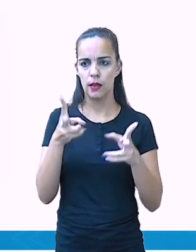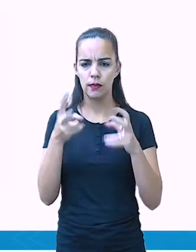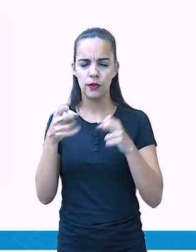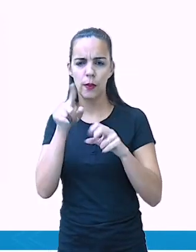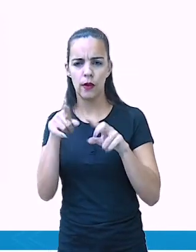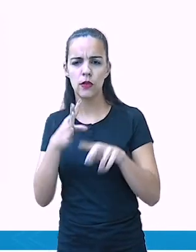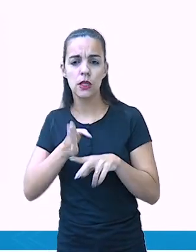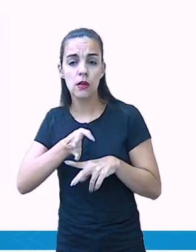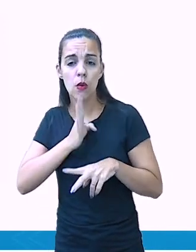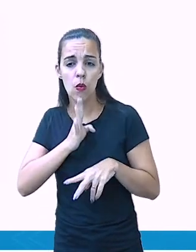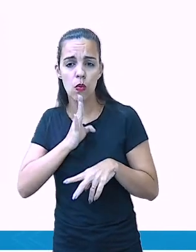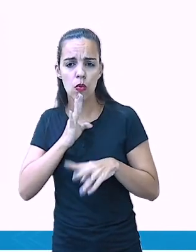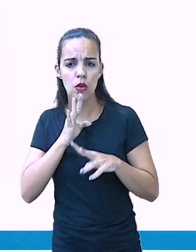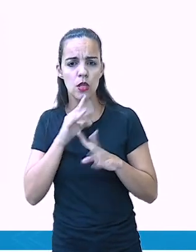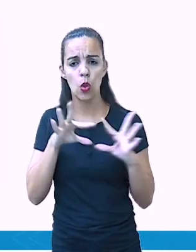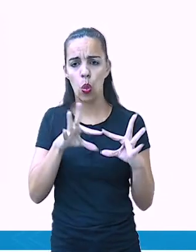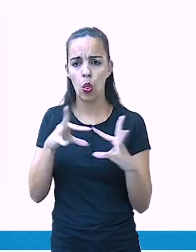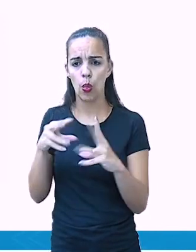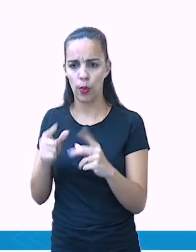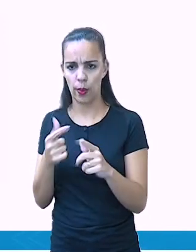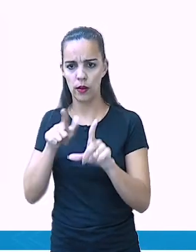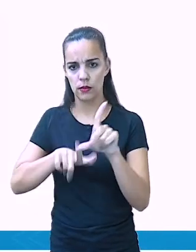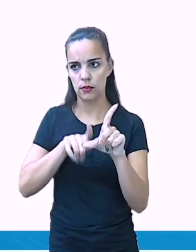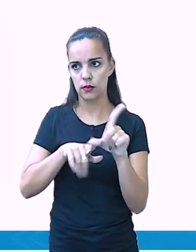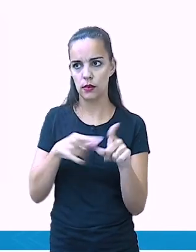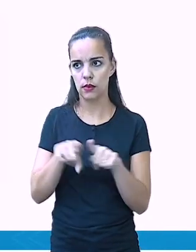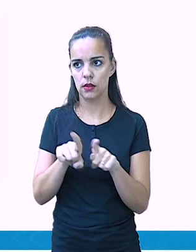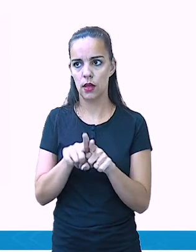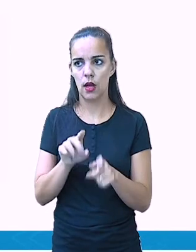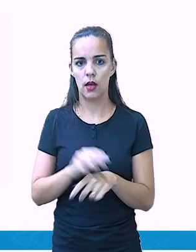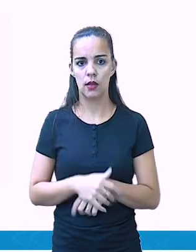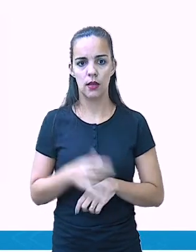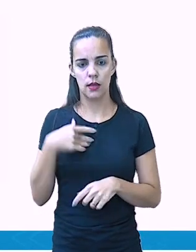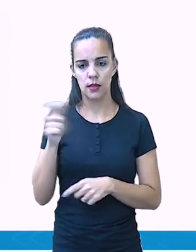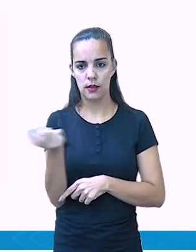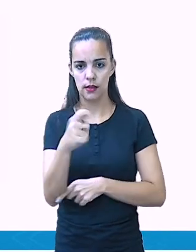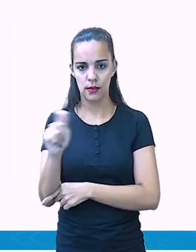reconhecer a sílaba. Espada, vamos fazer juntos?